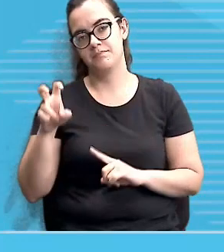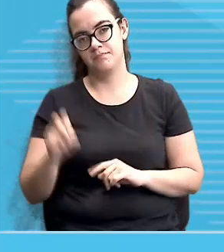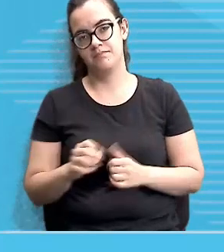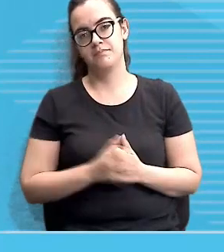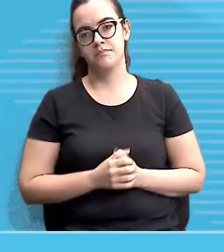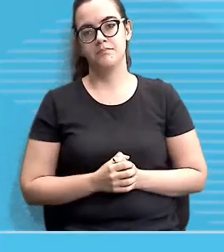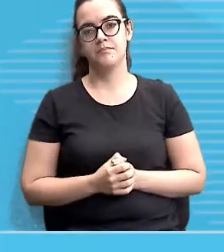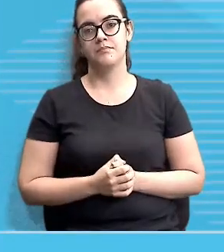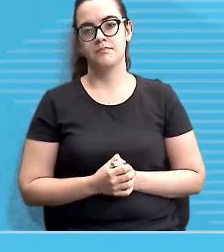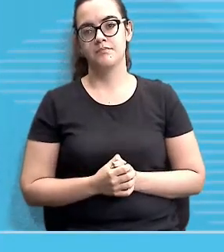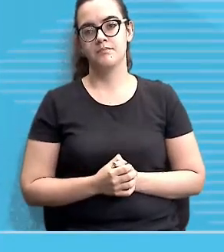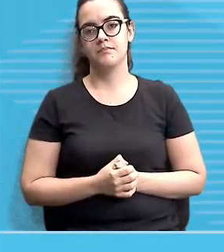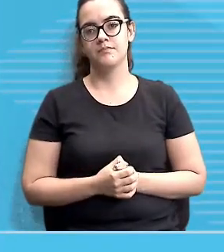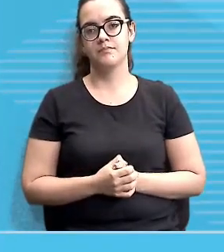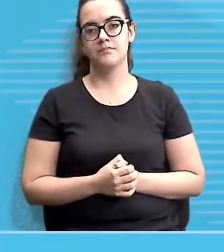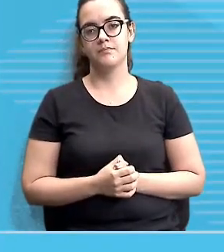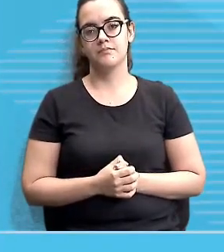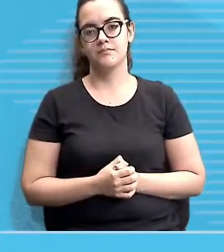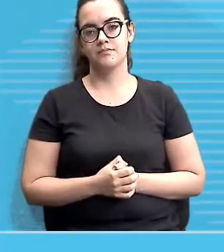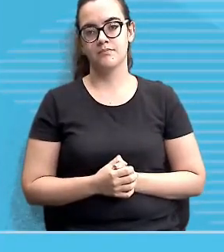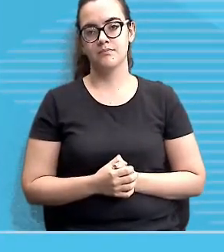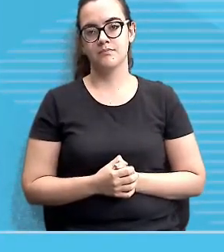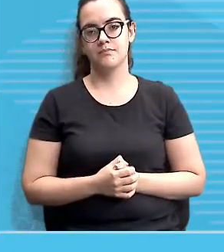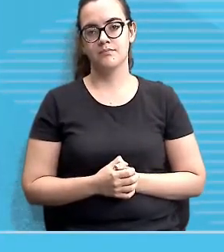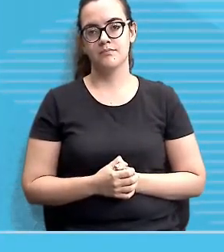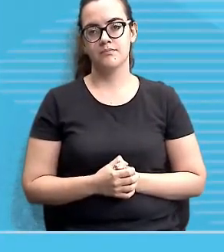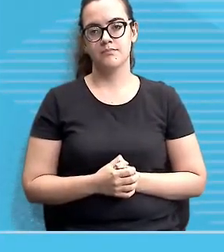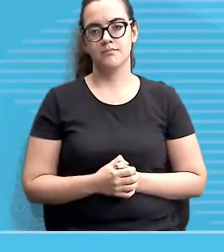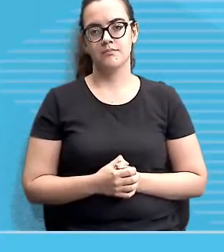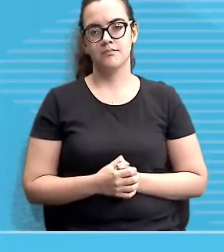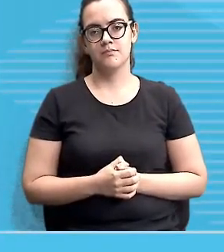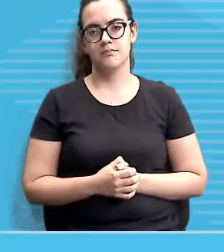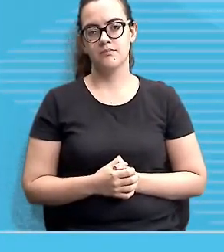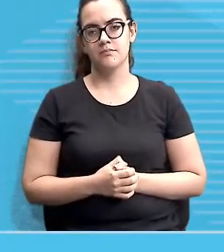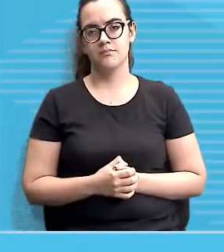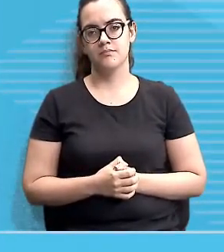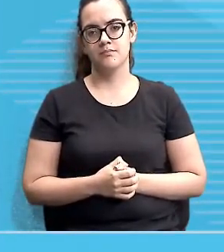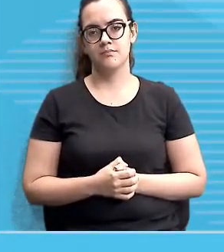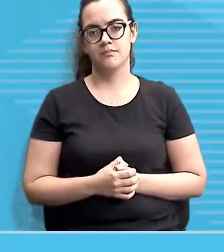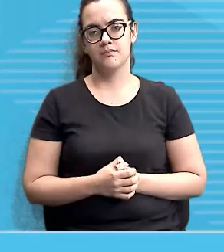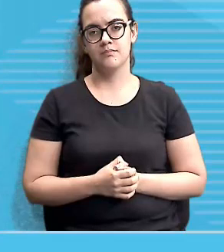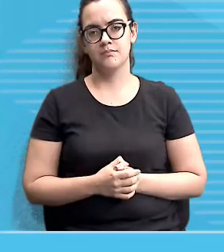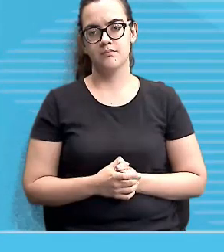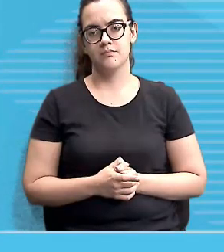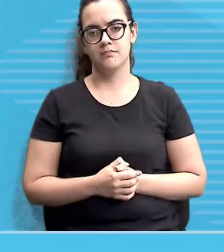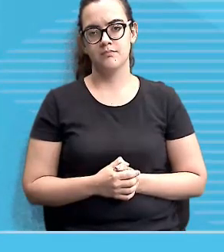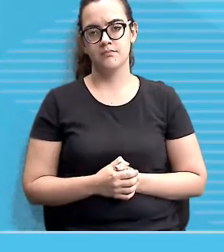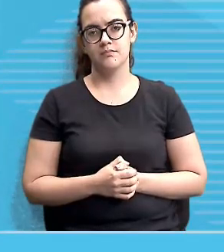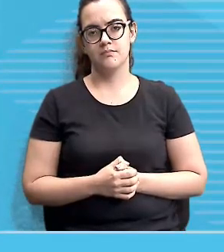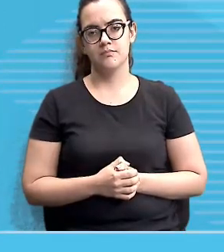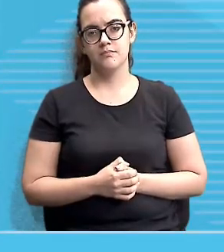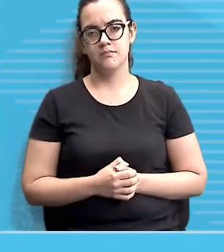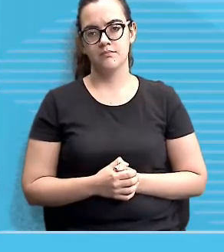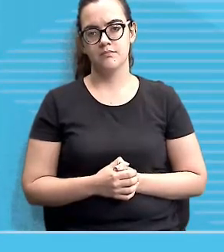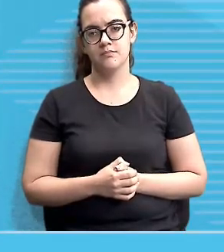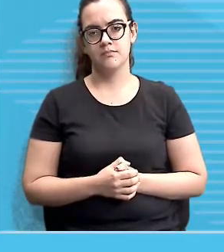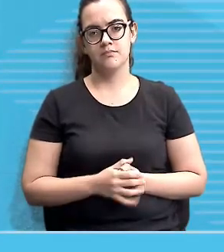tenho que transformar para calorias 1 E é só lembrar do prefixo prefixo